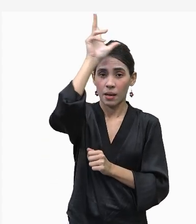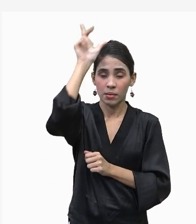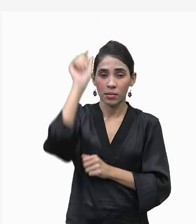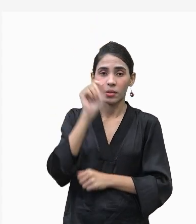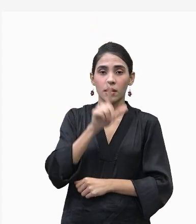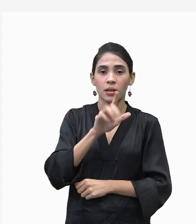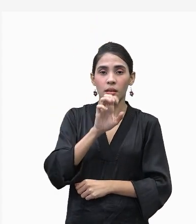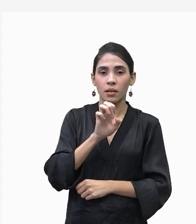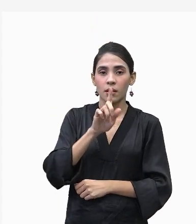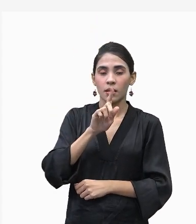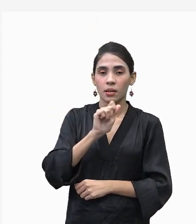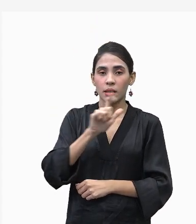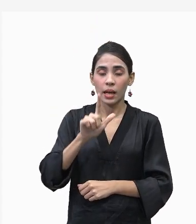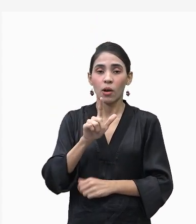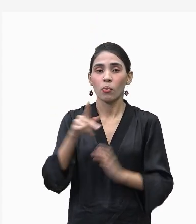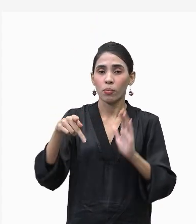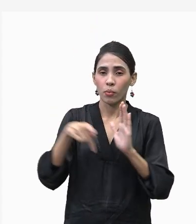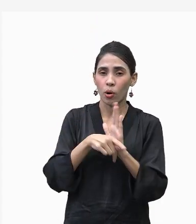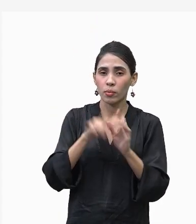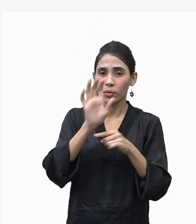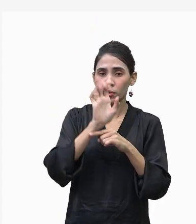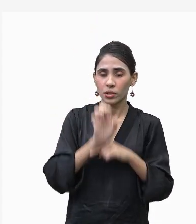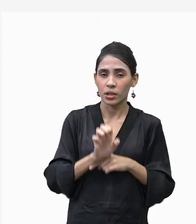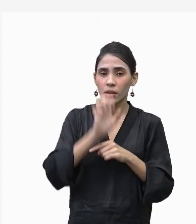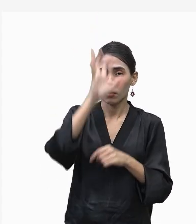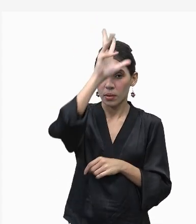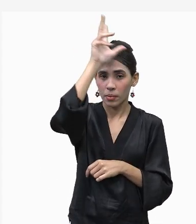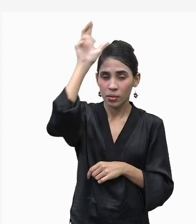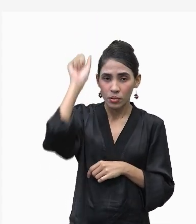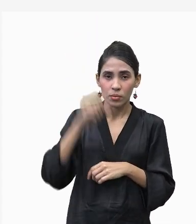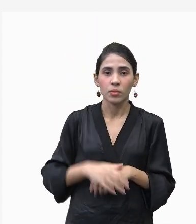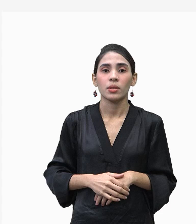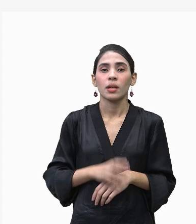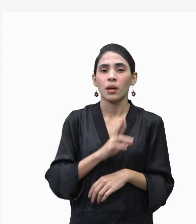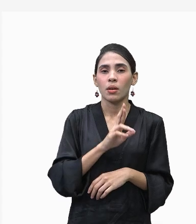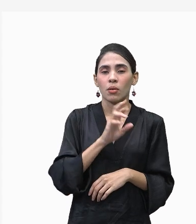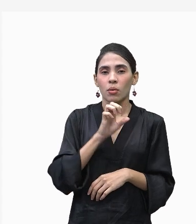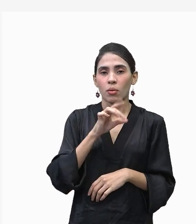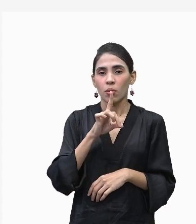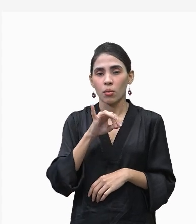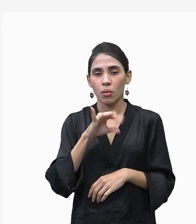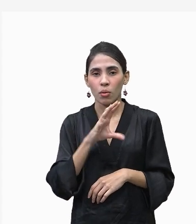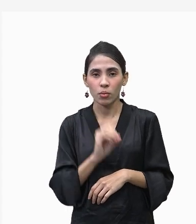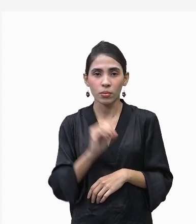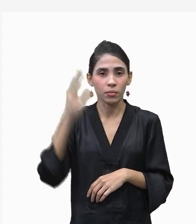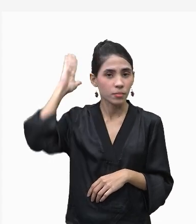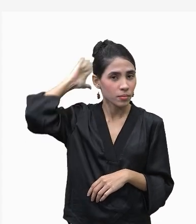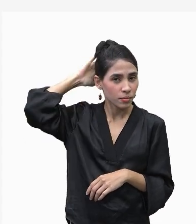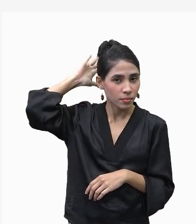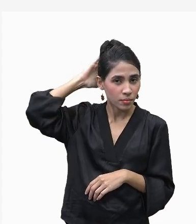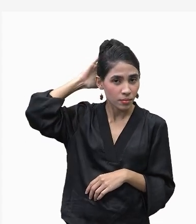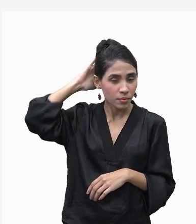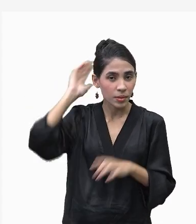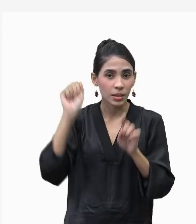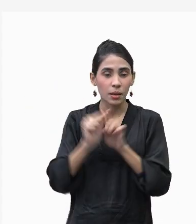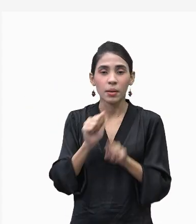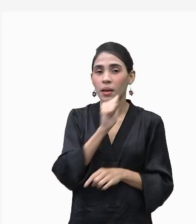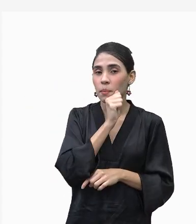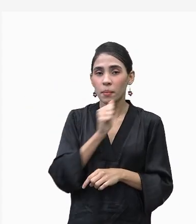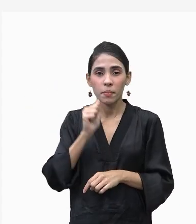engloba estados do Amazonas, do Acre, Rondônia, Roraima, Pará, o